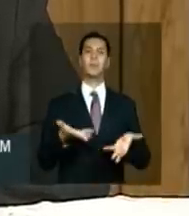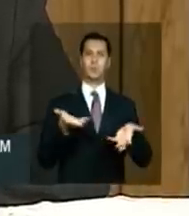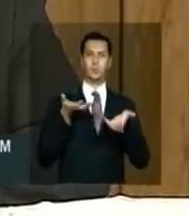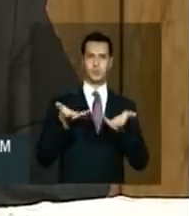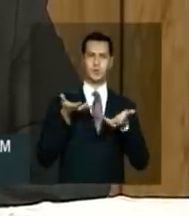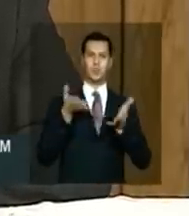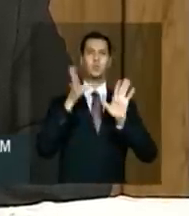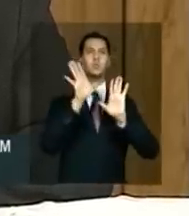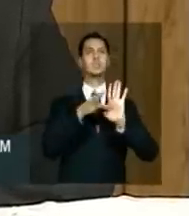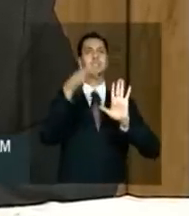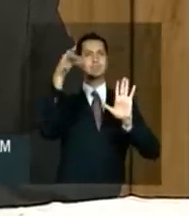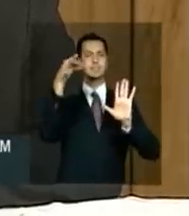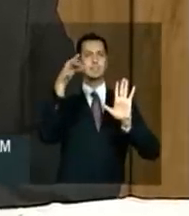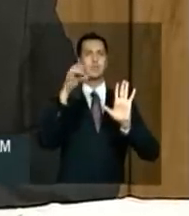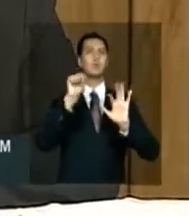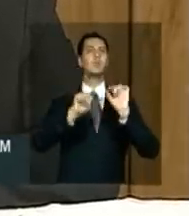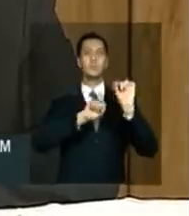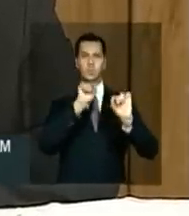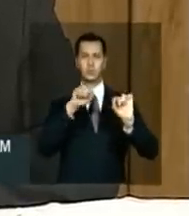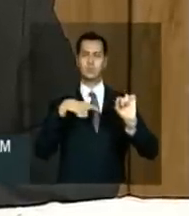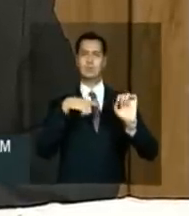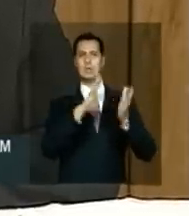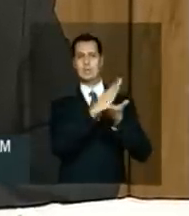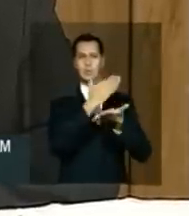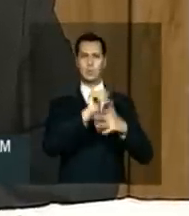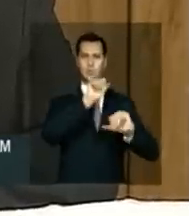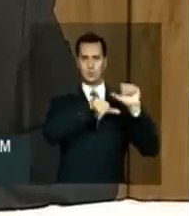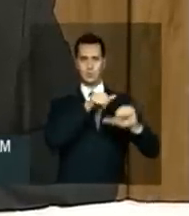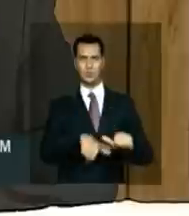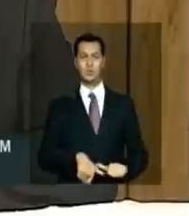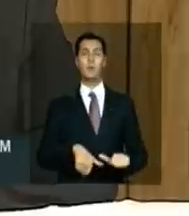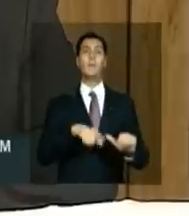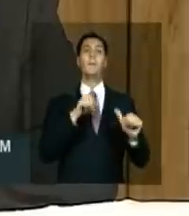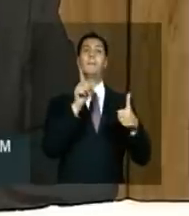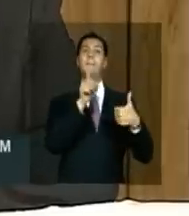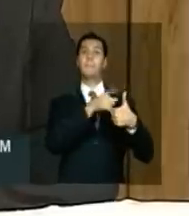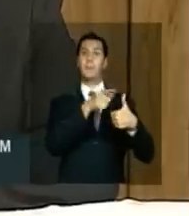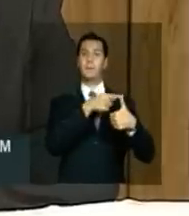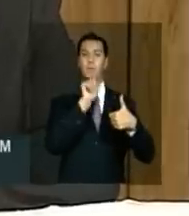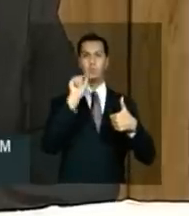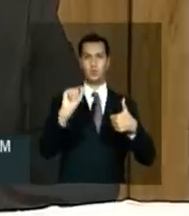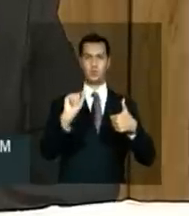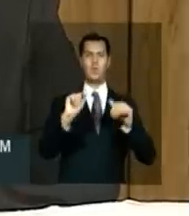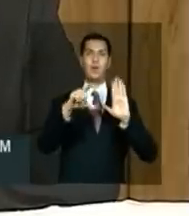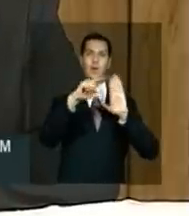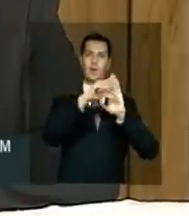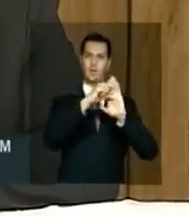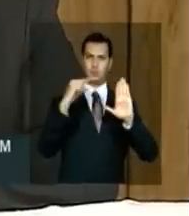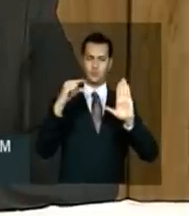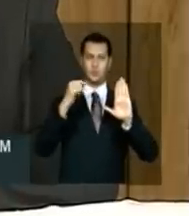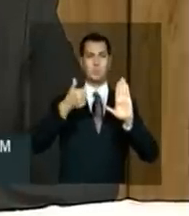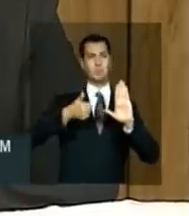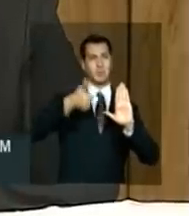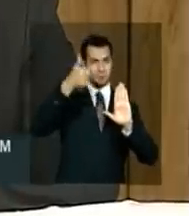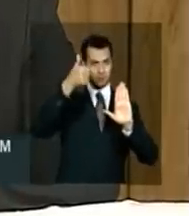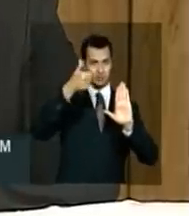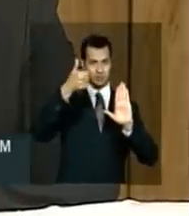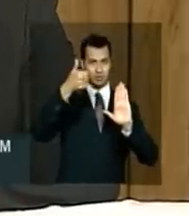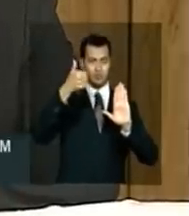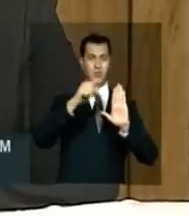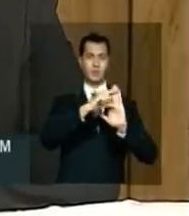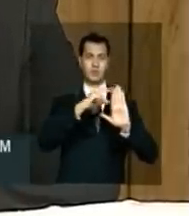vetos e alterações primeiro o artigo primeiro do projeto de lei que